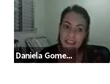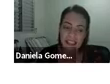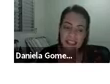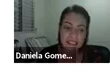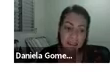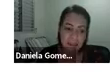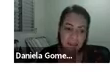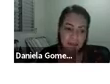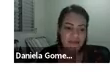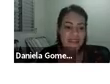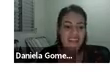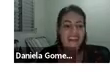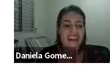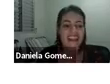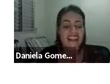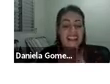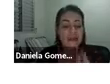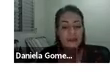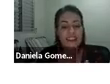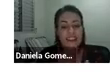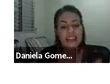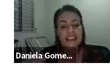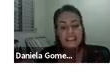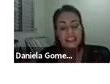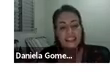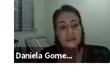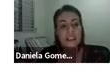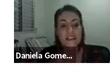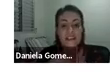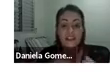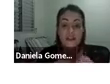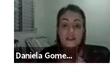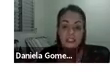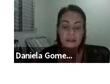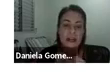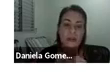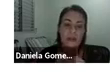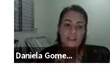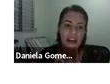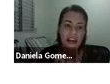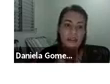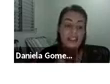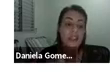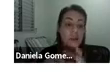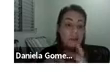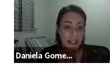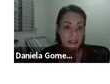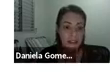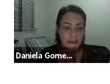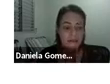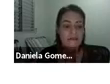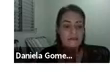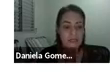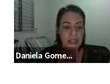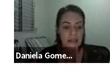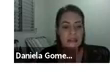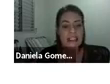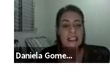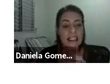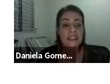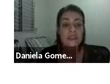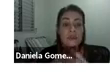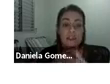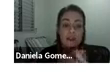muitas mães querem tanto, ele reduz a incidência do câncer de mama, ovário e endométrio, tá?